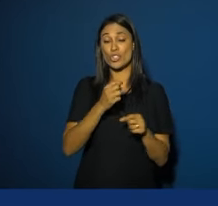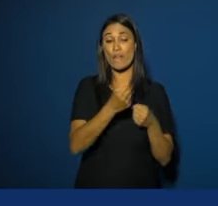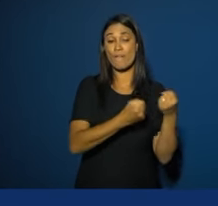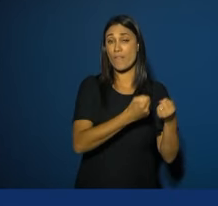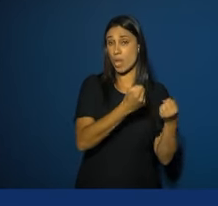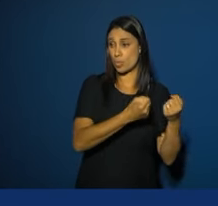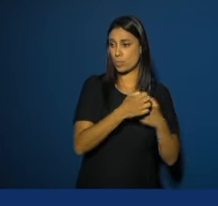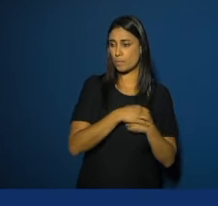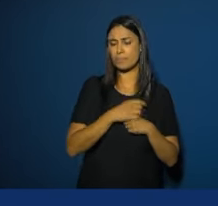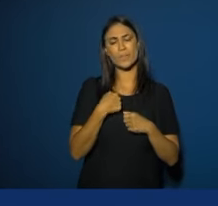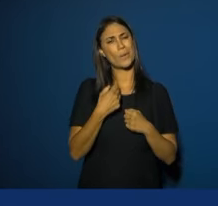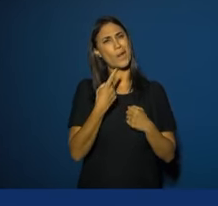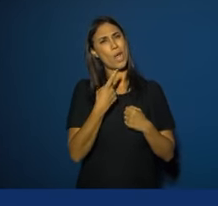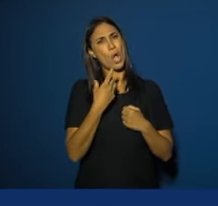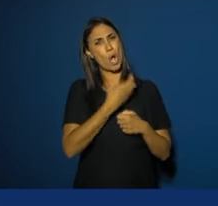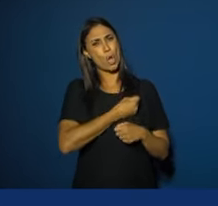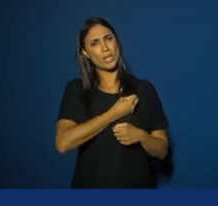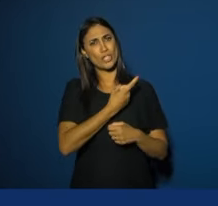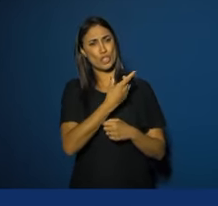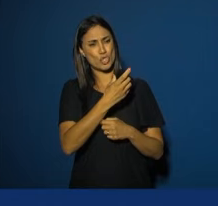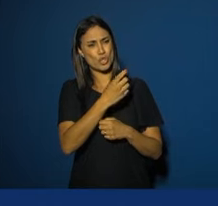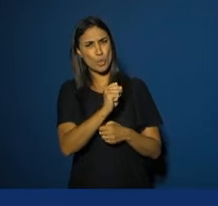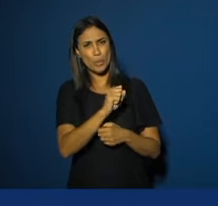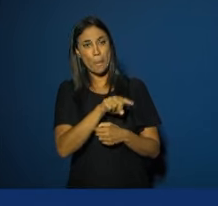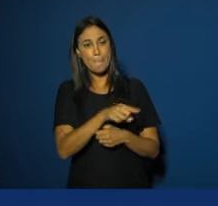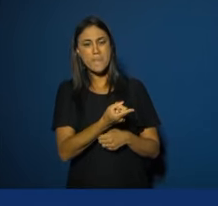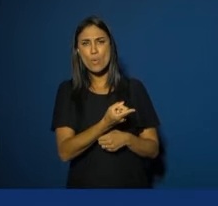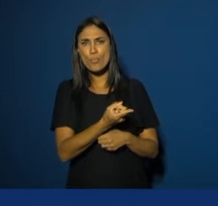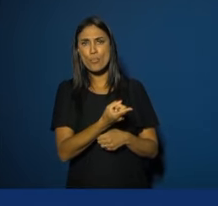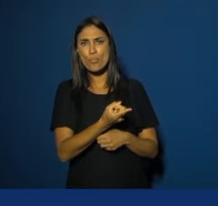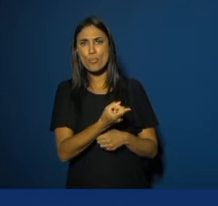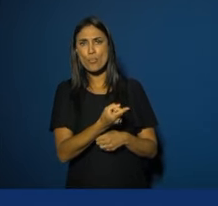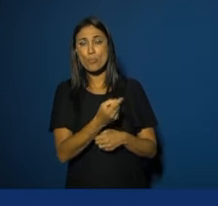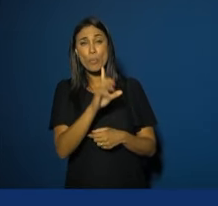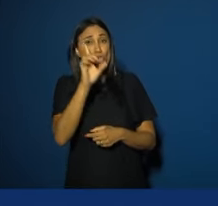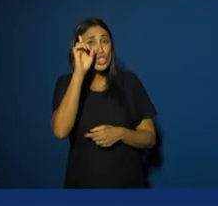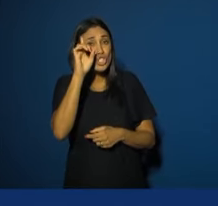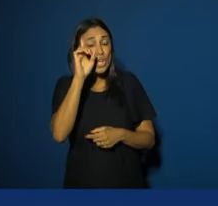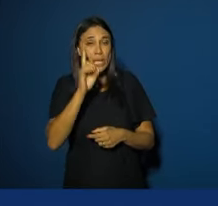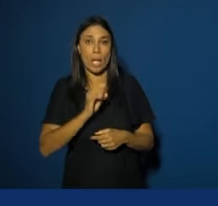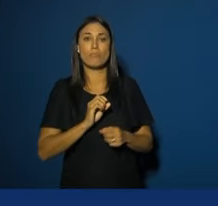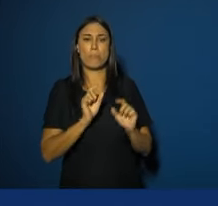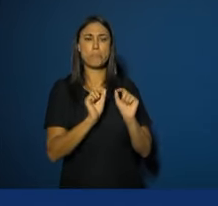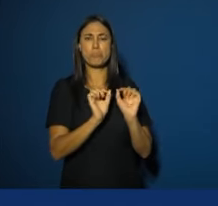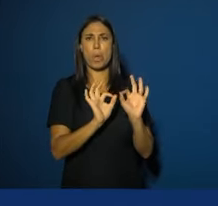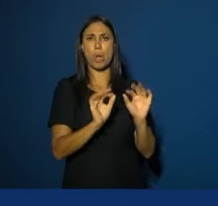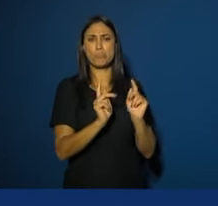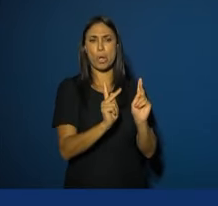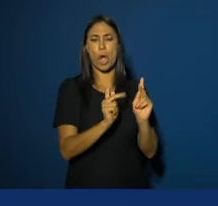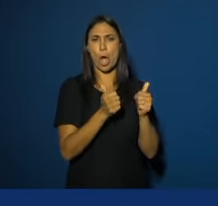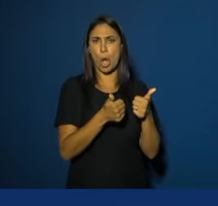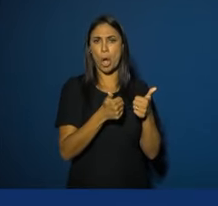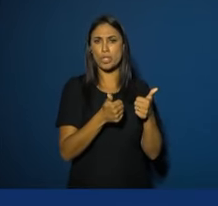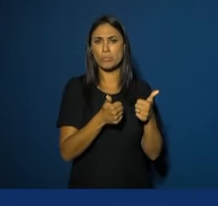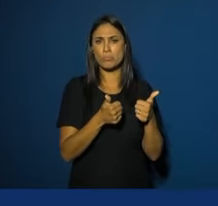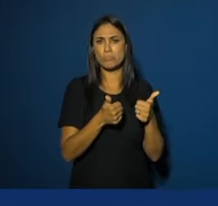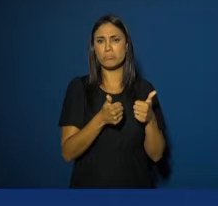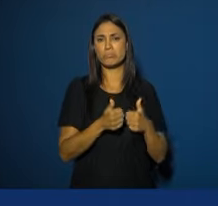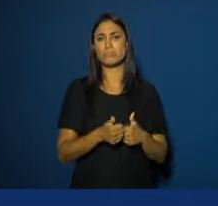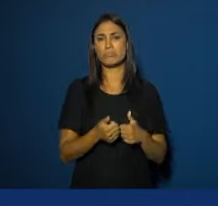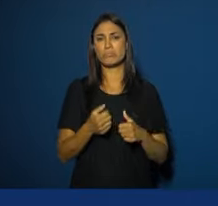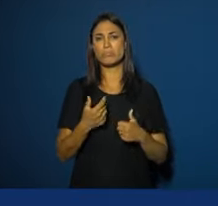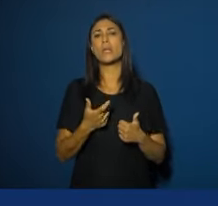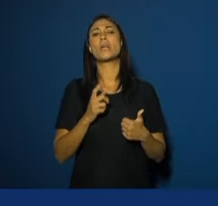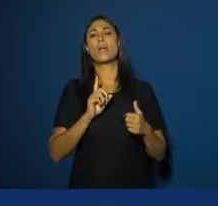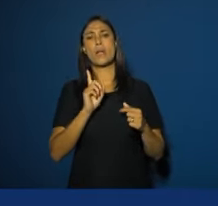conta 18.000 veículos por dia que é um alto fluxo pô fluxo legal sustenta capex nãoé não